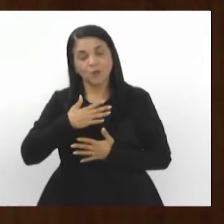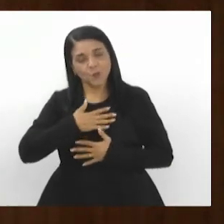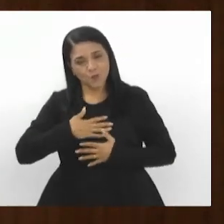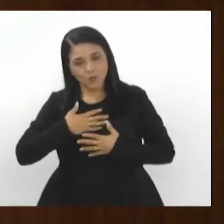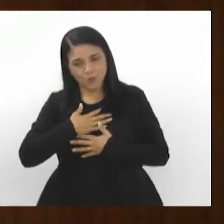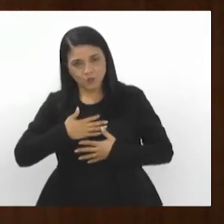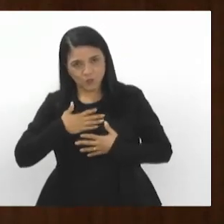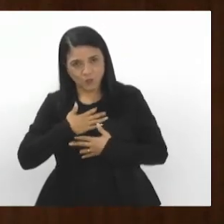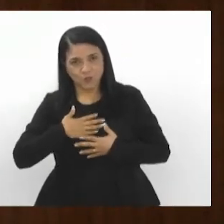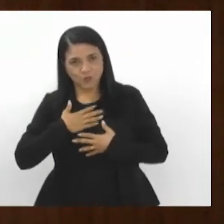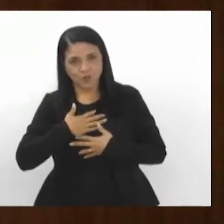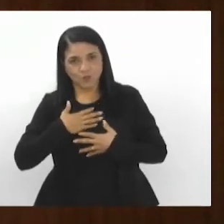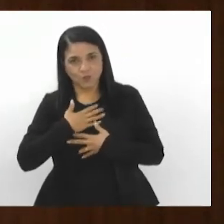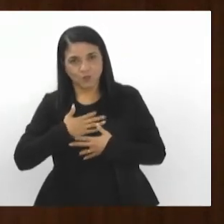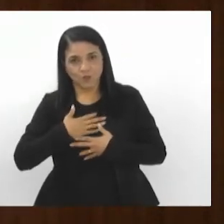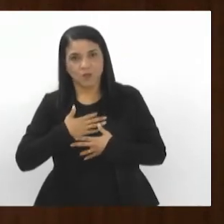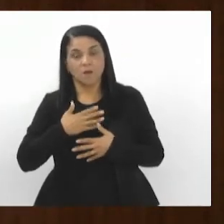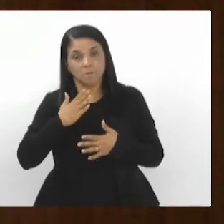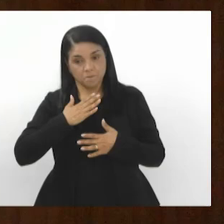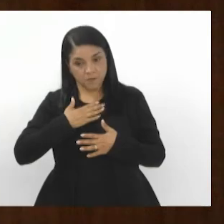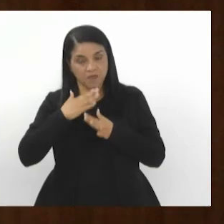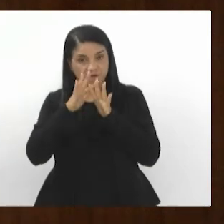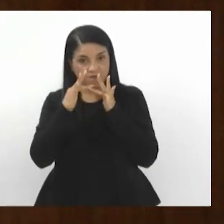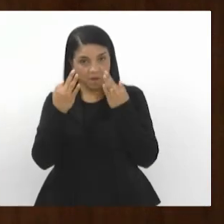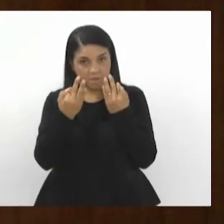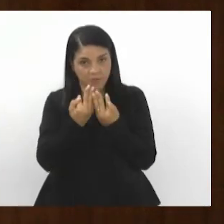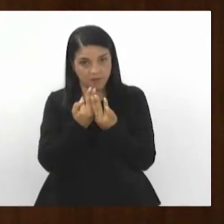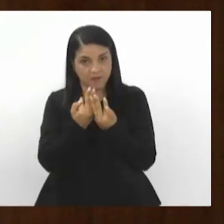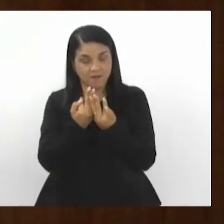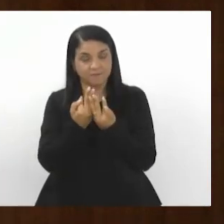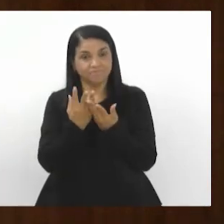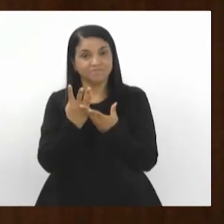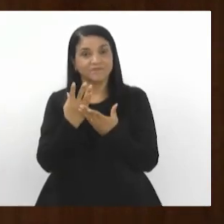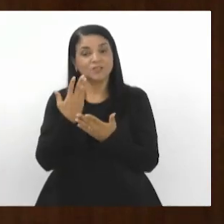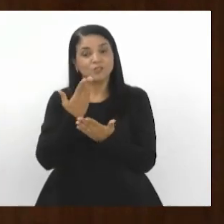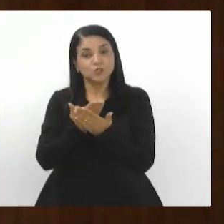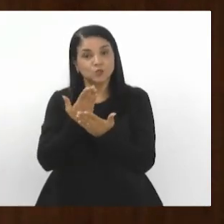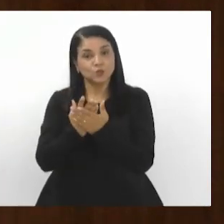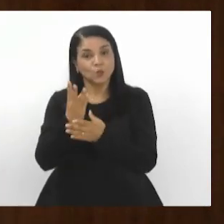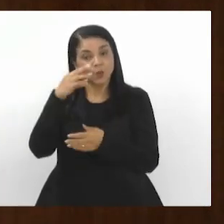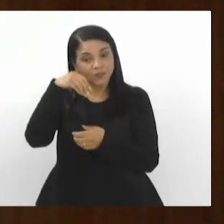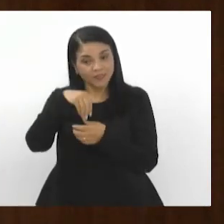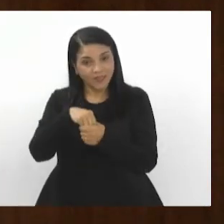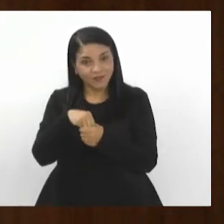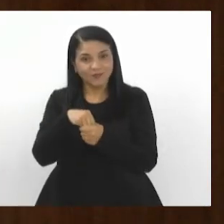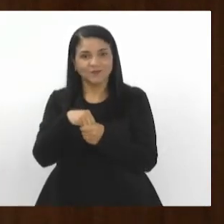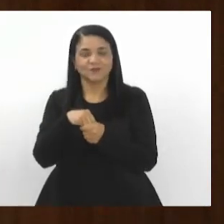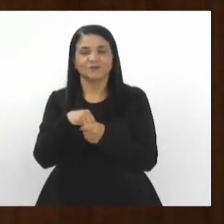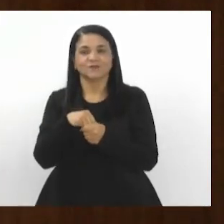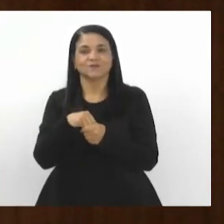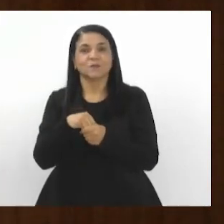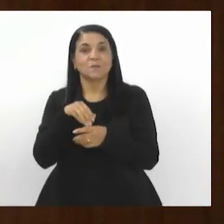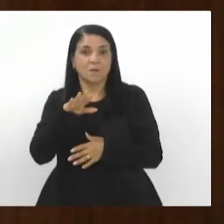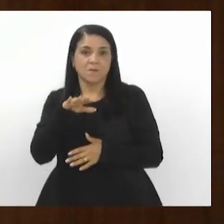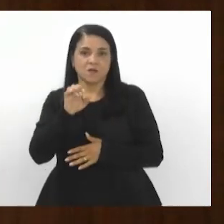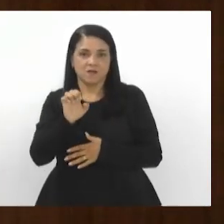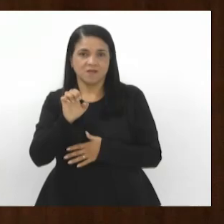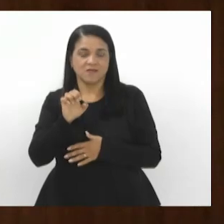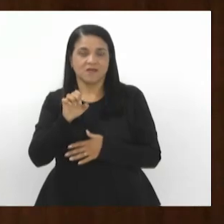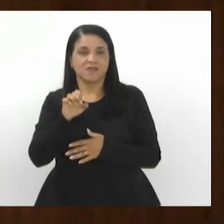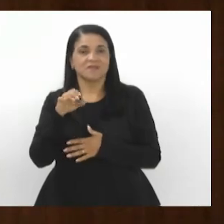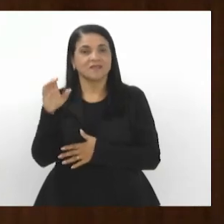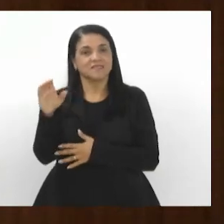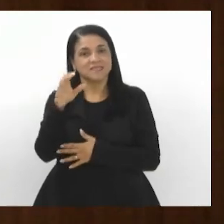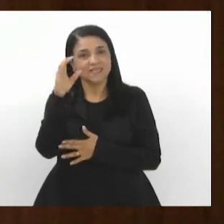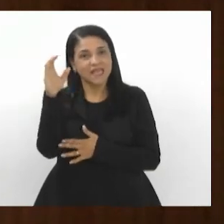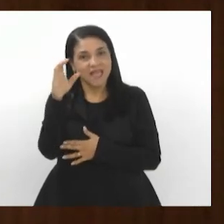de colocar que a minha família tem um histórico com a FFP. Minha mãe foi da primeira turma de ciências do curso de licenciatura de